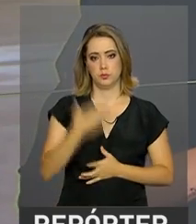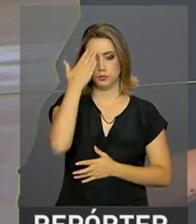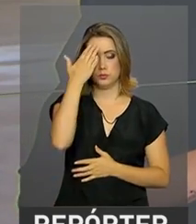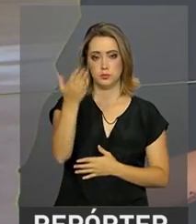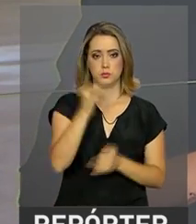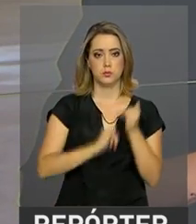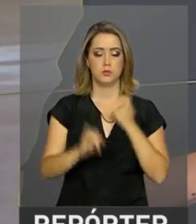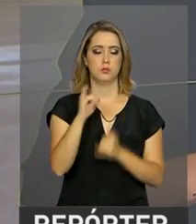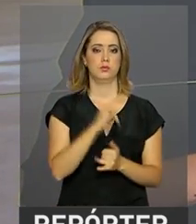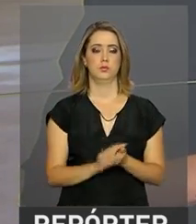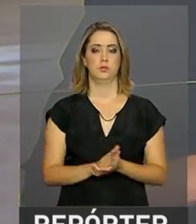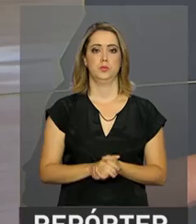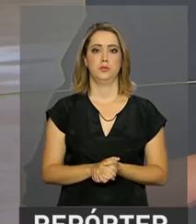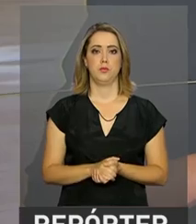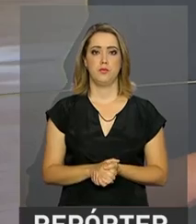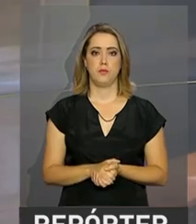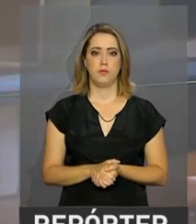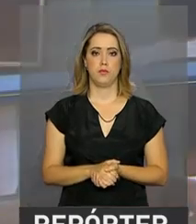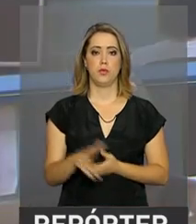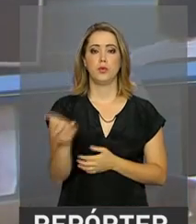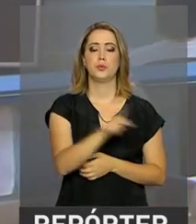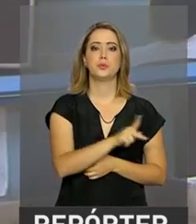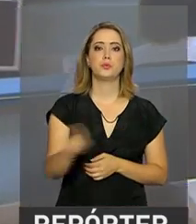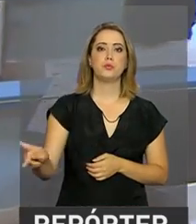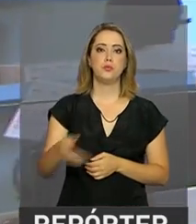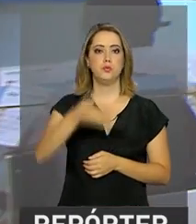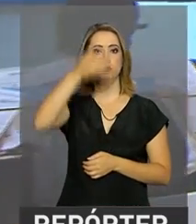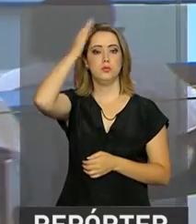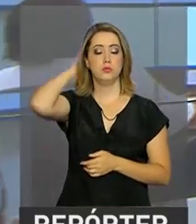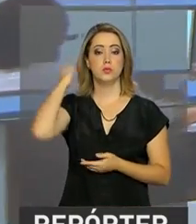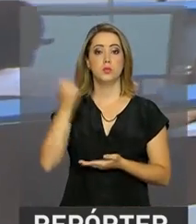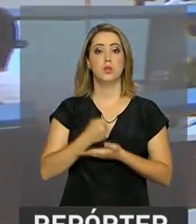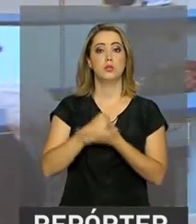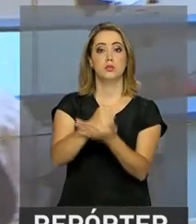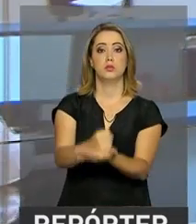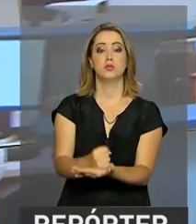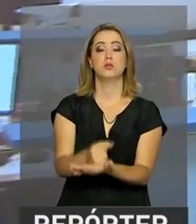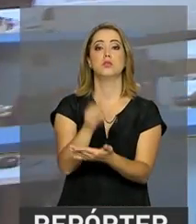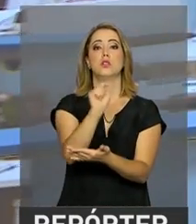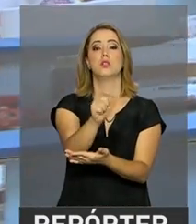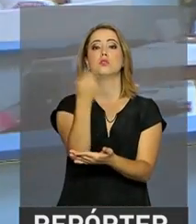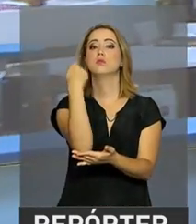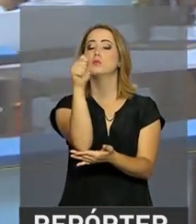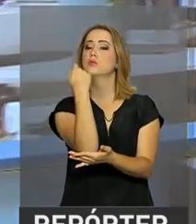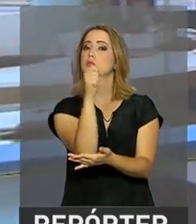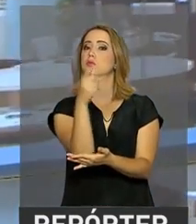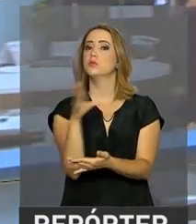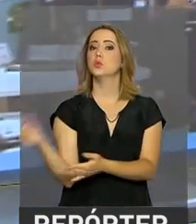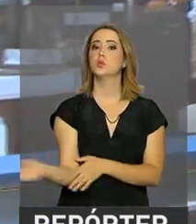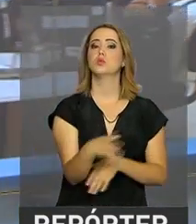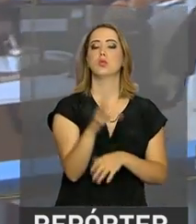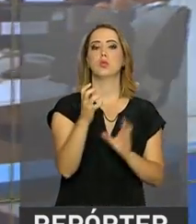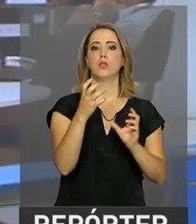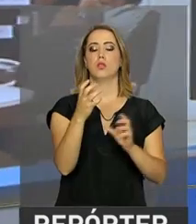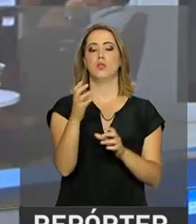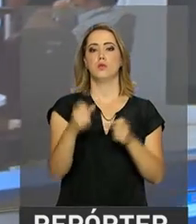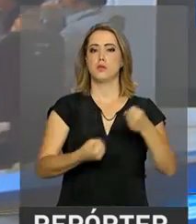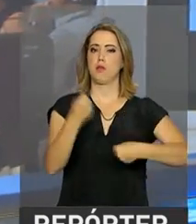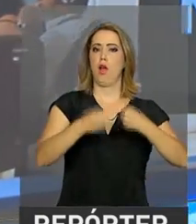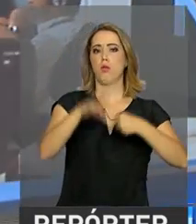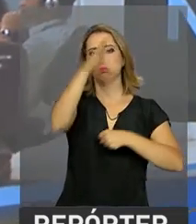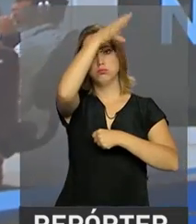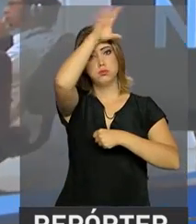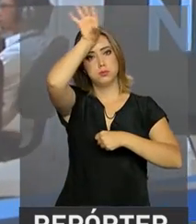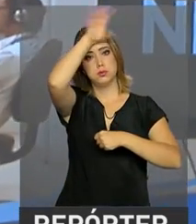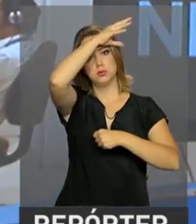Taísa pelas suas informações e o presidente Michel Temer entrega daqui a pouco no Rio Grande do Sul novas ambulâncias para o serviço de